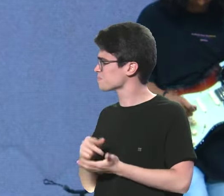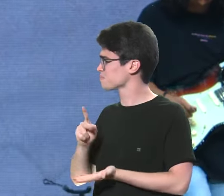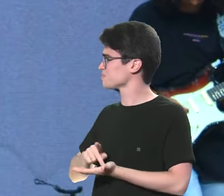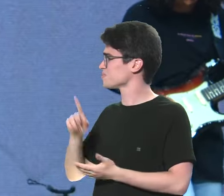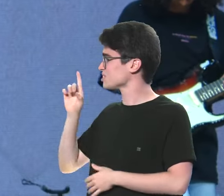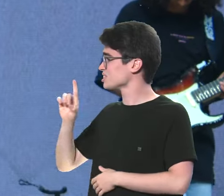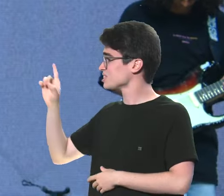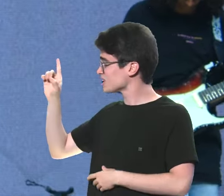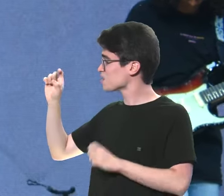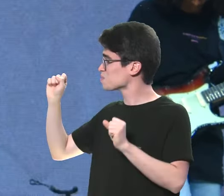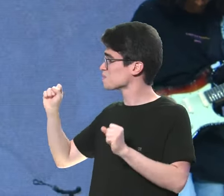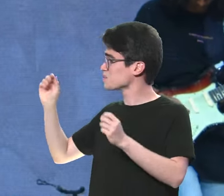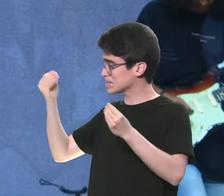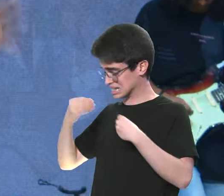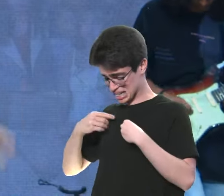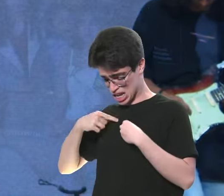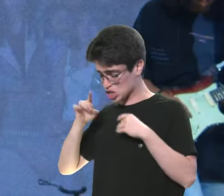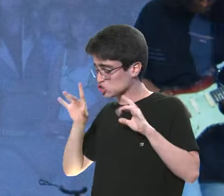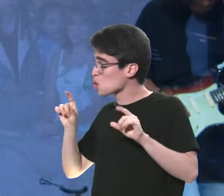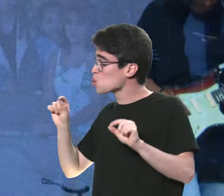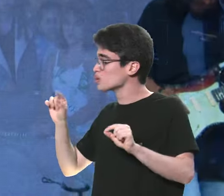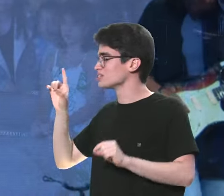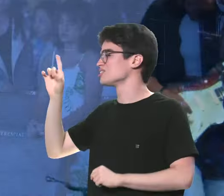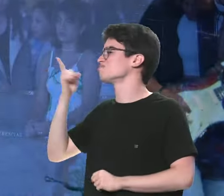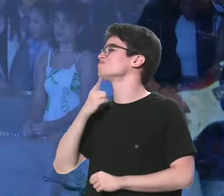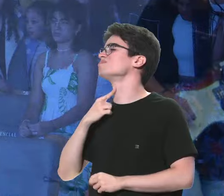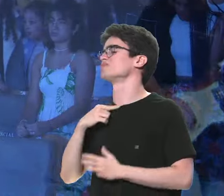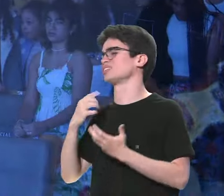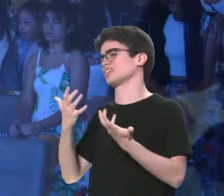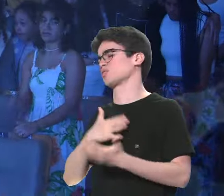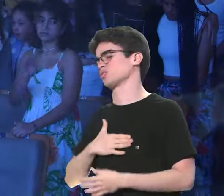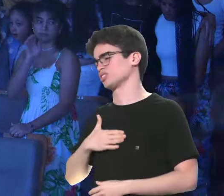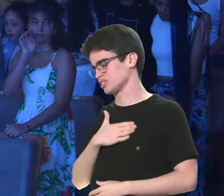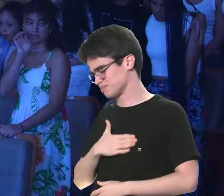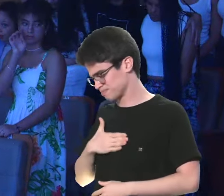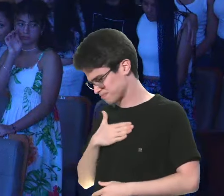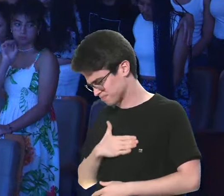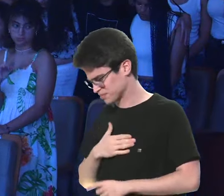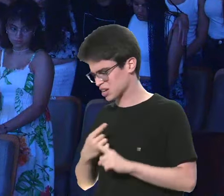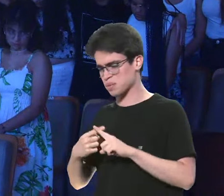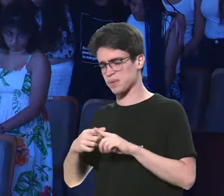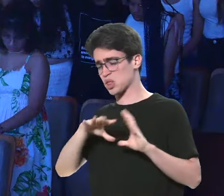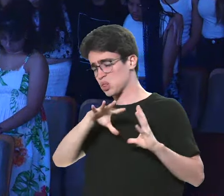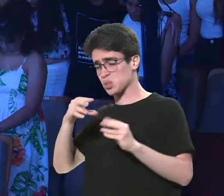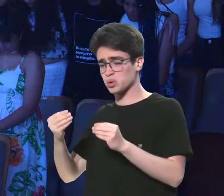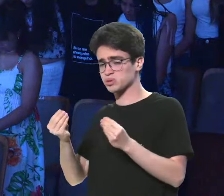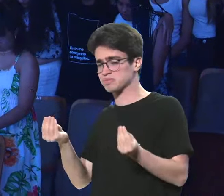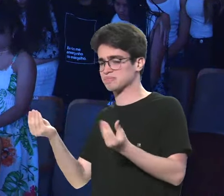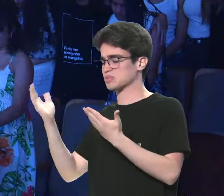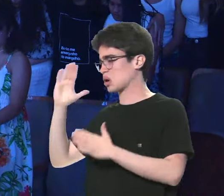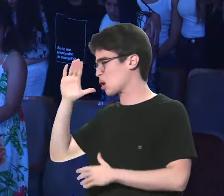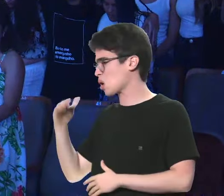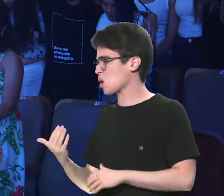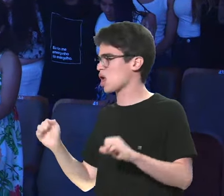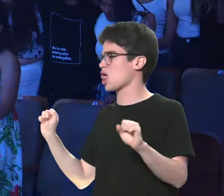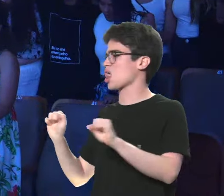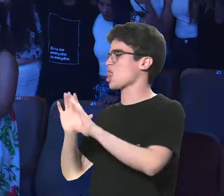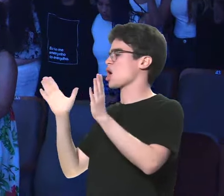deixe em nós somente aquilo que te agrada Deus e que tudo seja para tua honra e para tua glória em teu